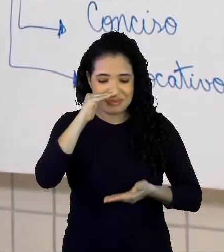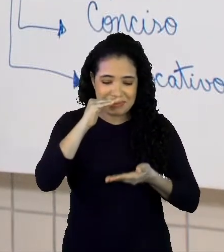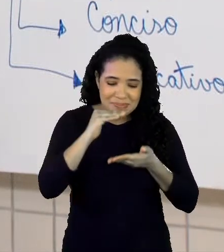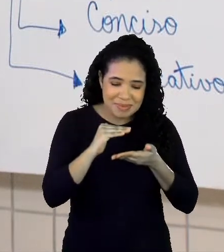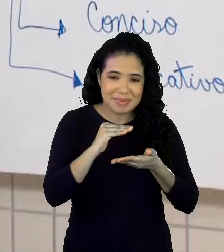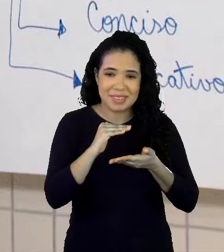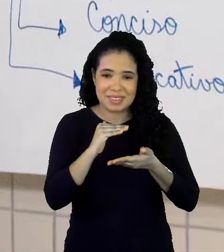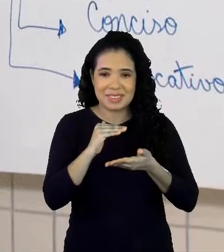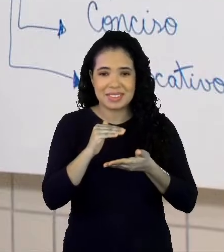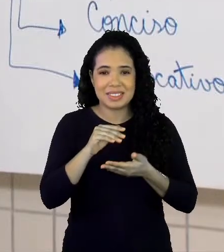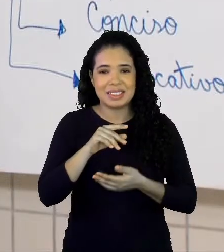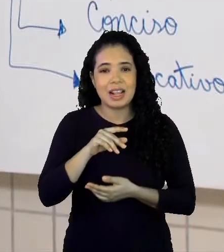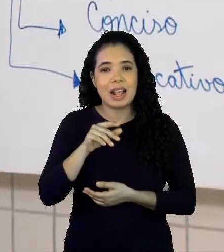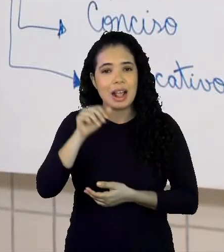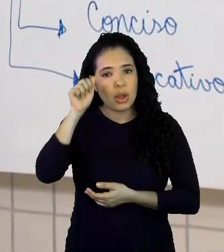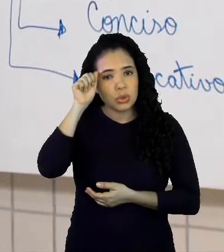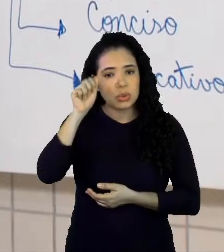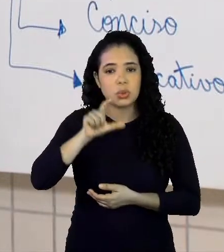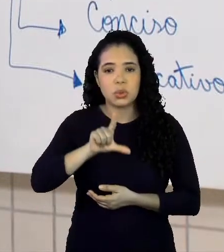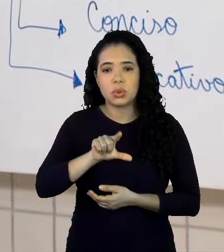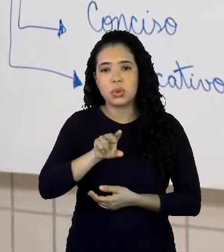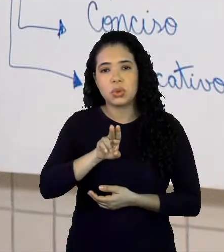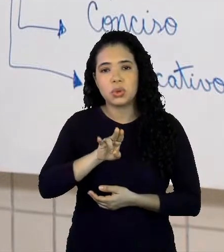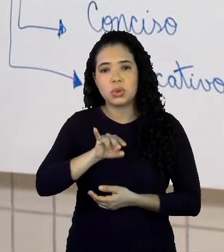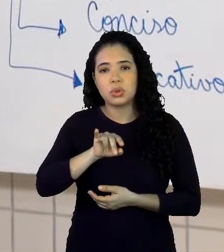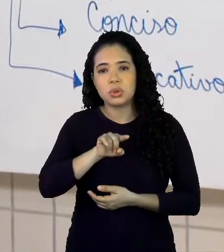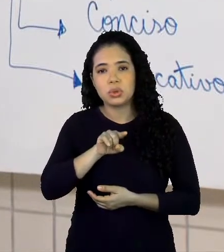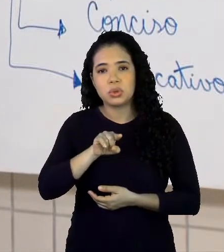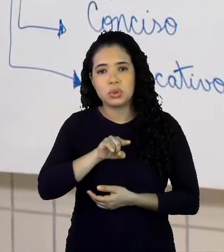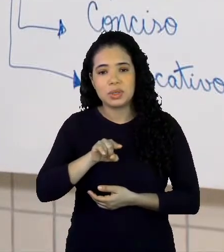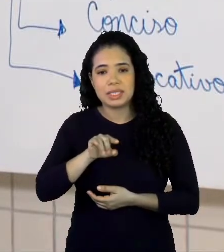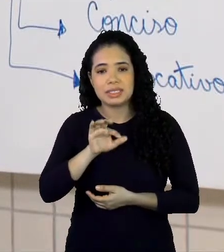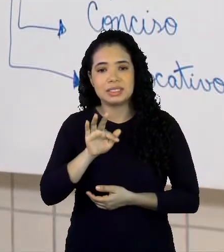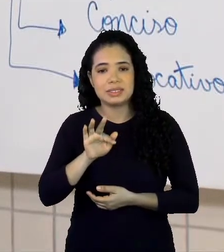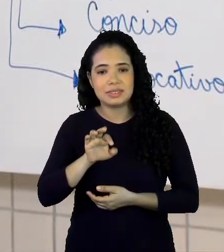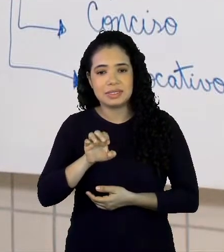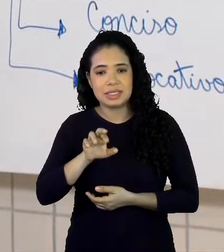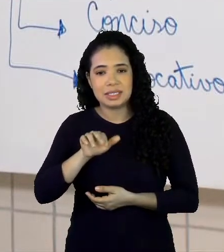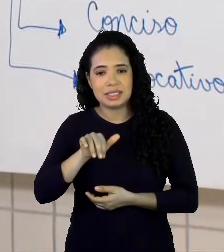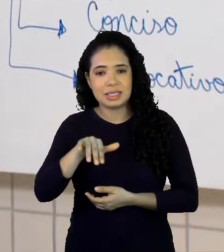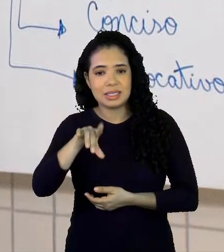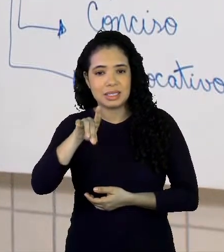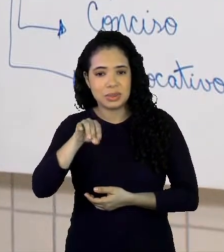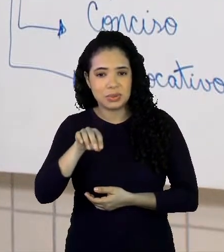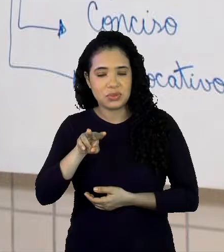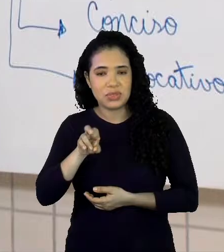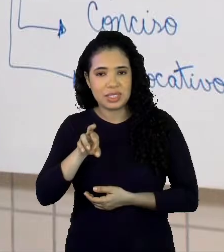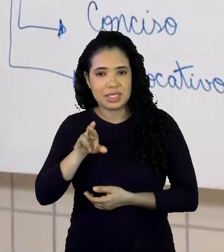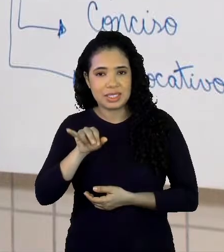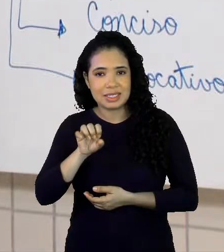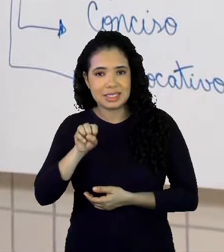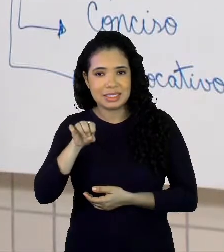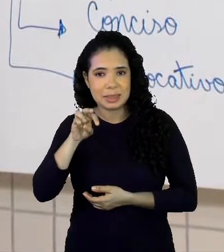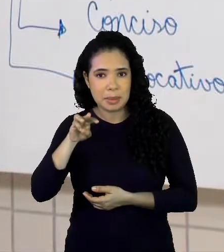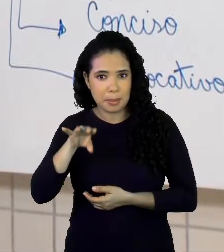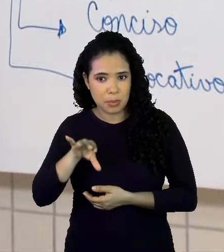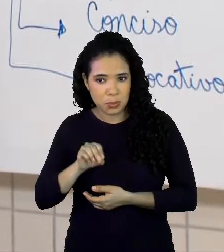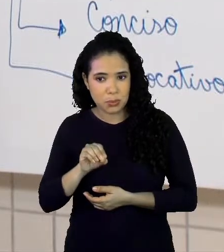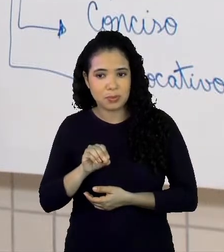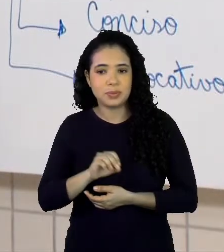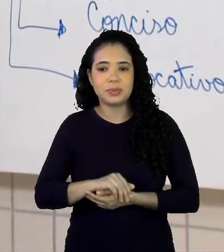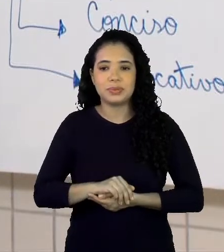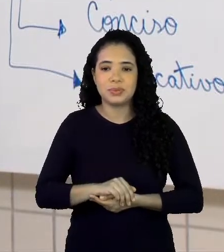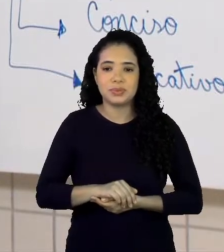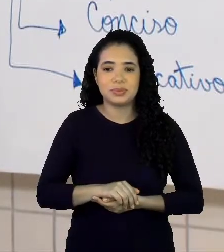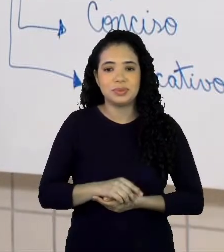do Luiz Fernando Veríssimo. Então, ele tem o tempo, né, baseado lá nos contos